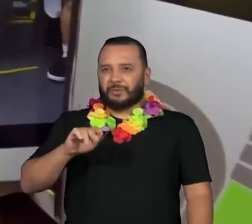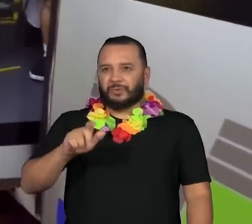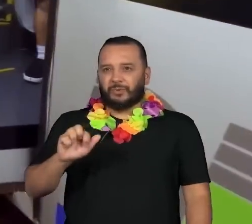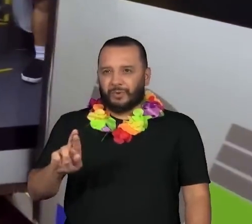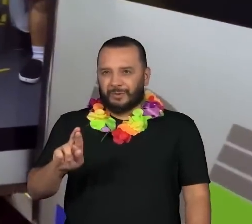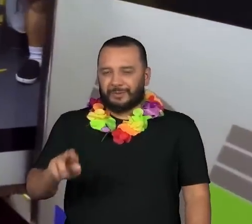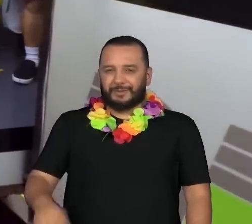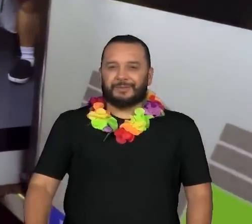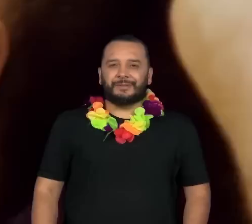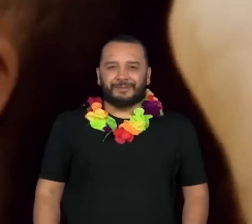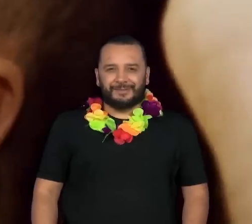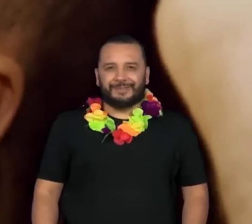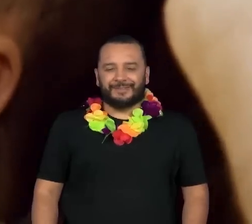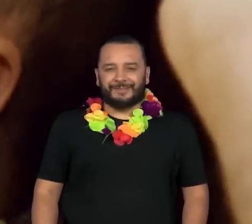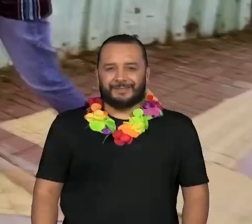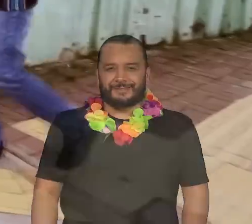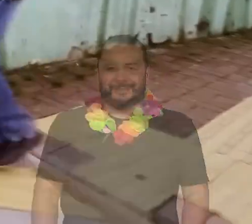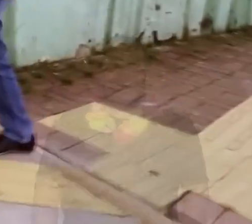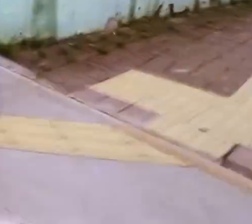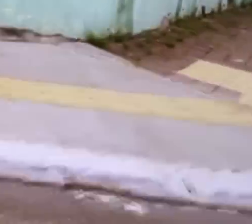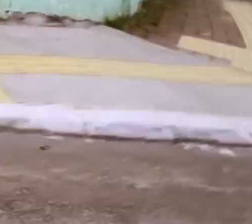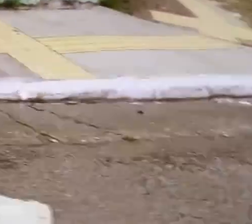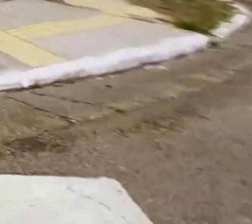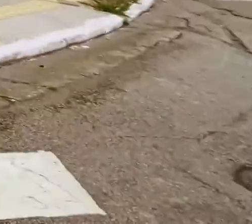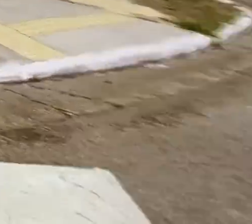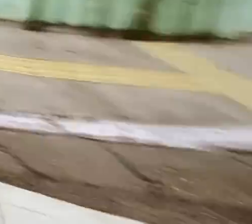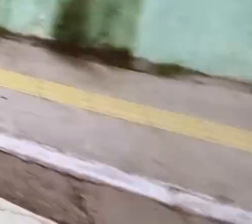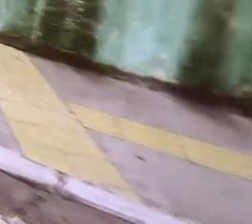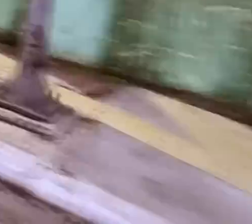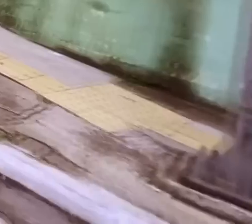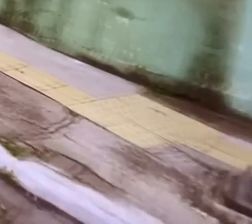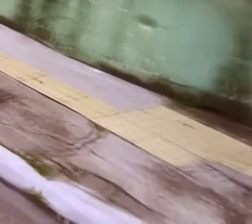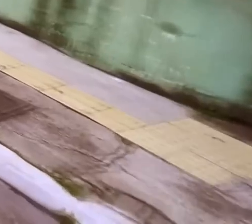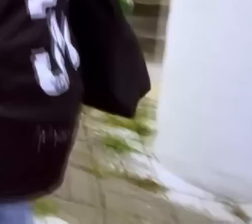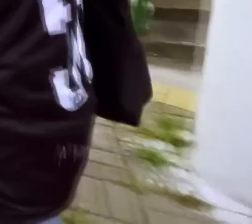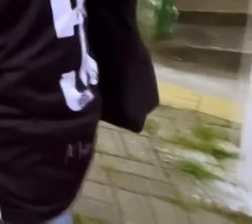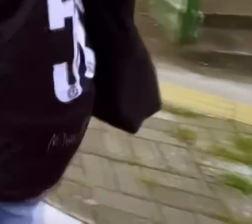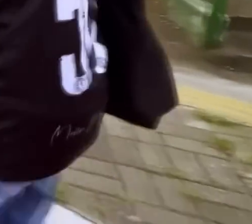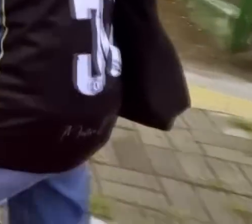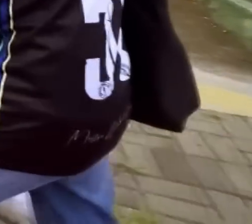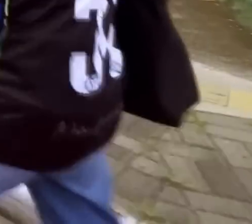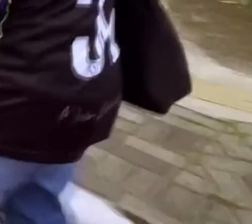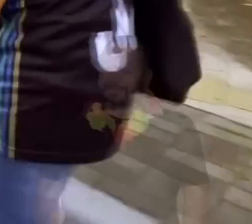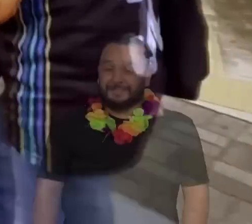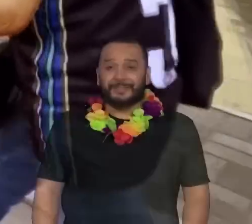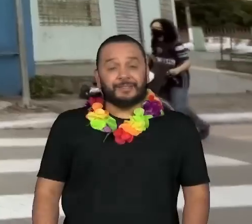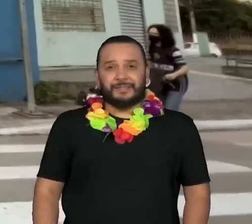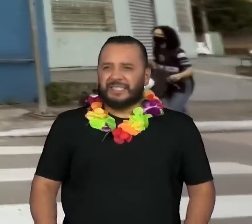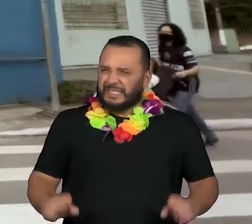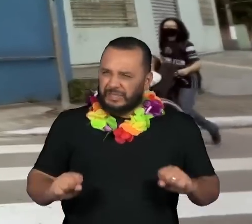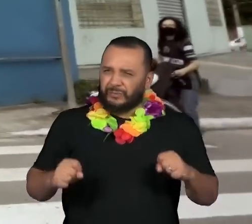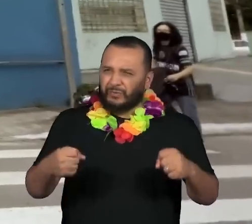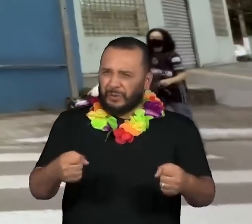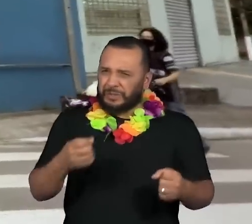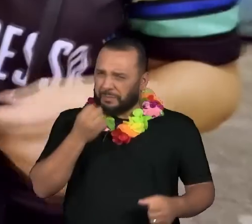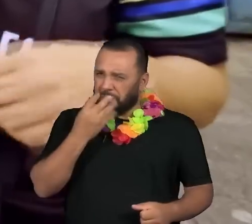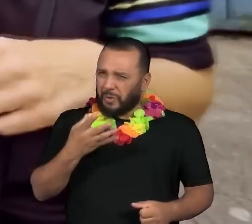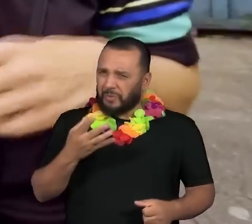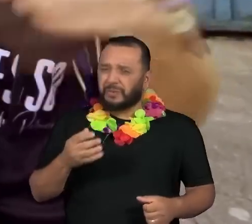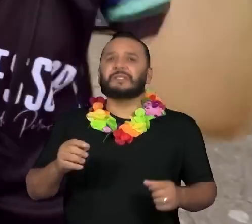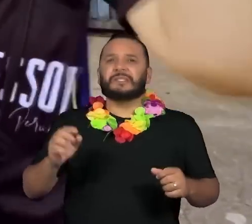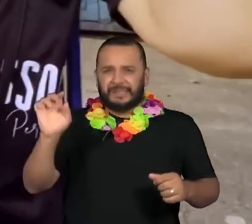coração, através da história, vou viajar. Vale a pena tanto sacrifício assim? Vale. Ah,